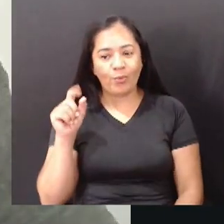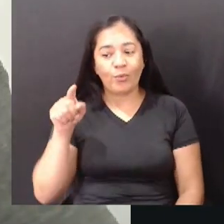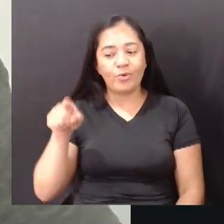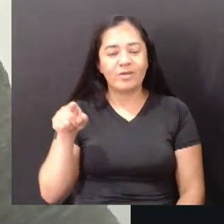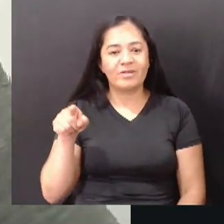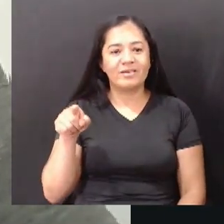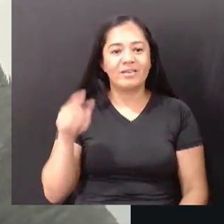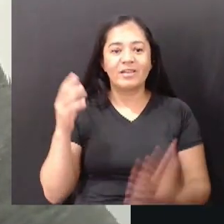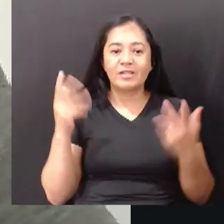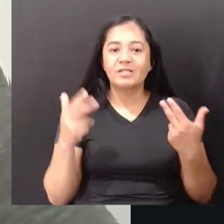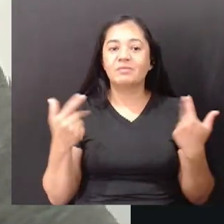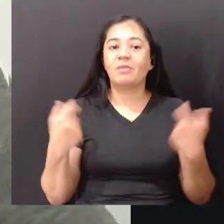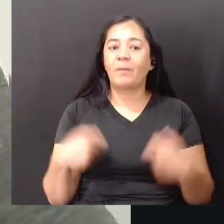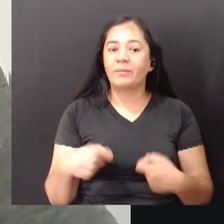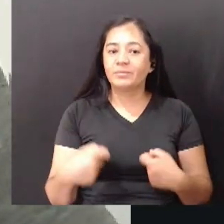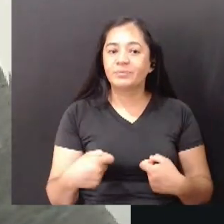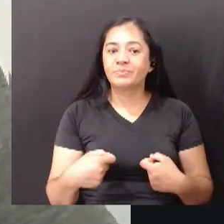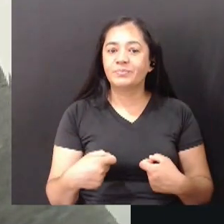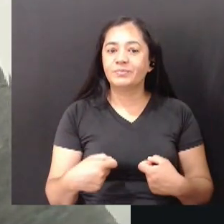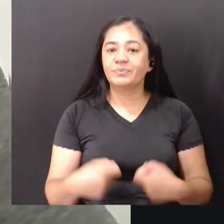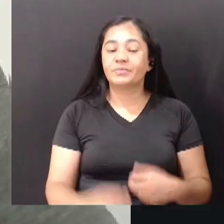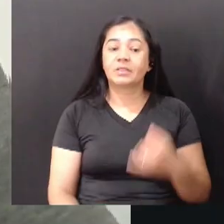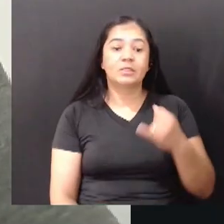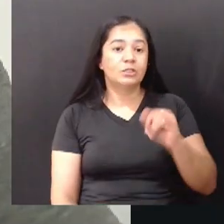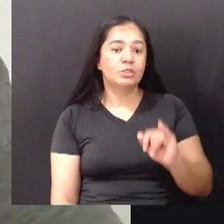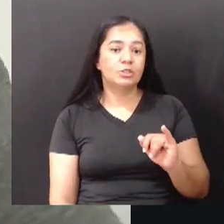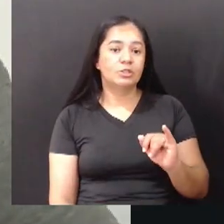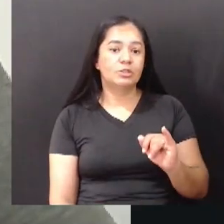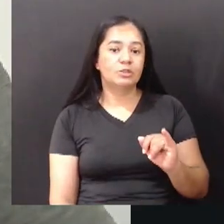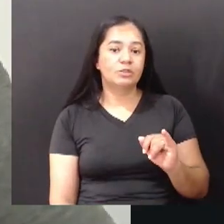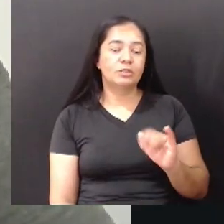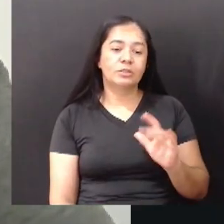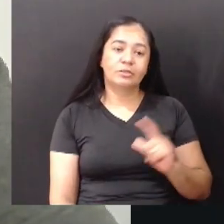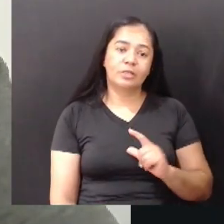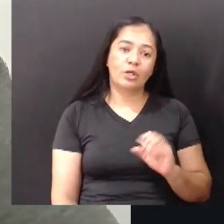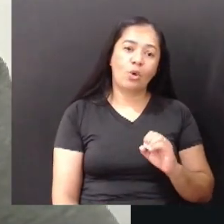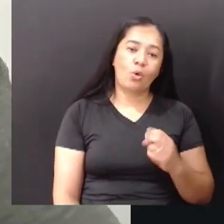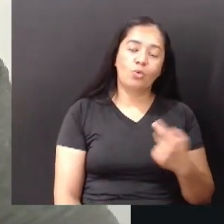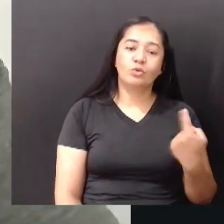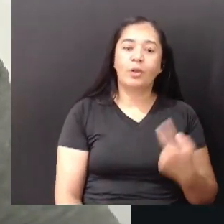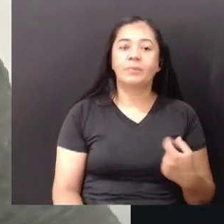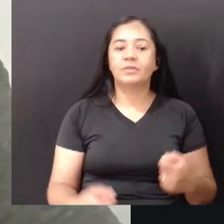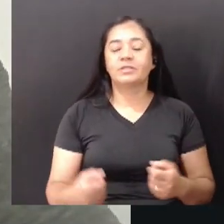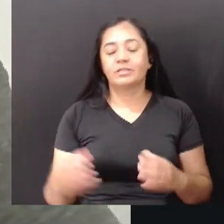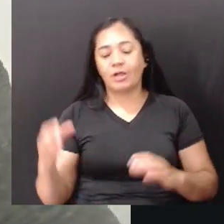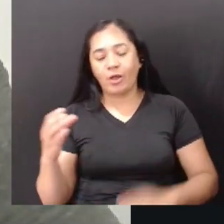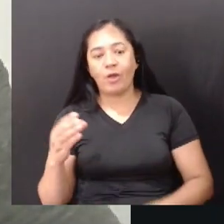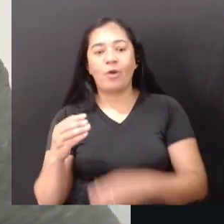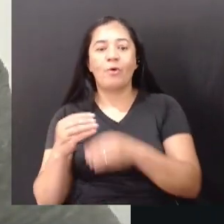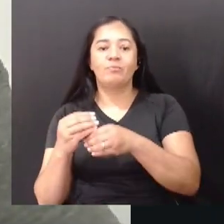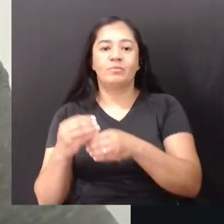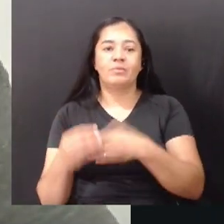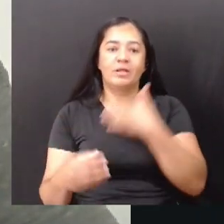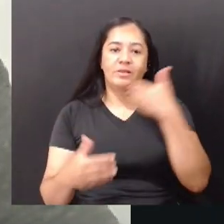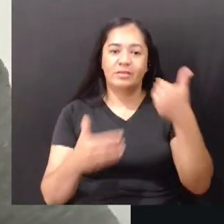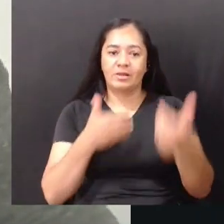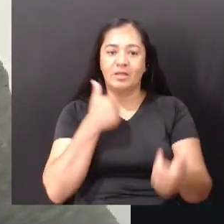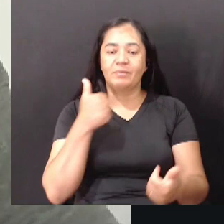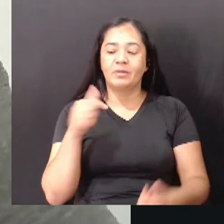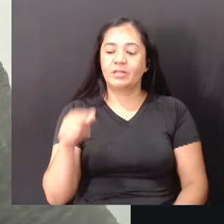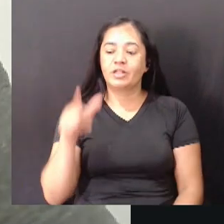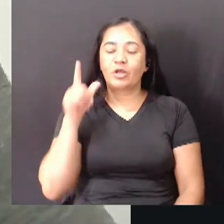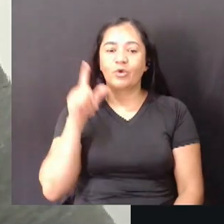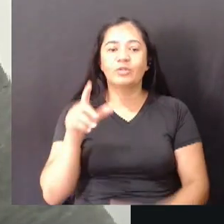que esse animal precisa, se já tem, ou o que a gente precisa complementar e